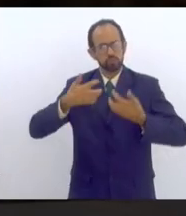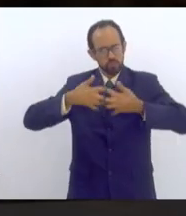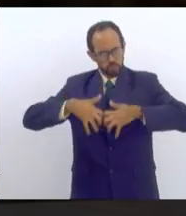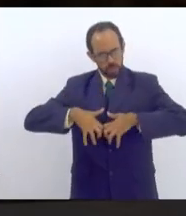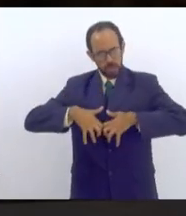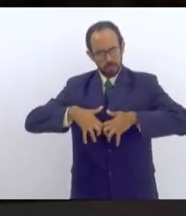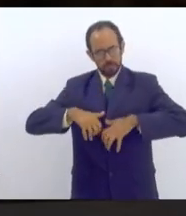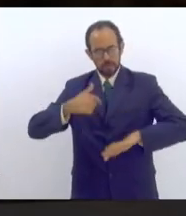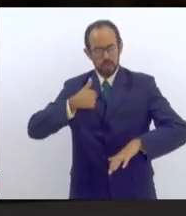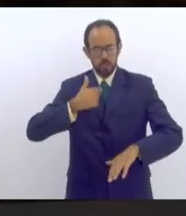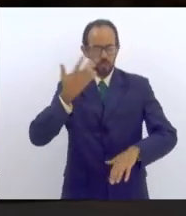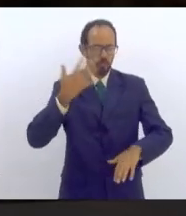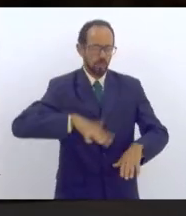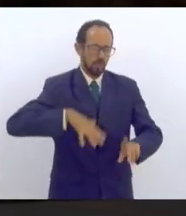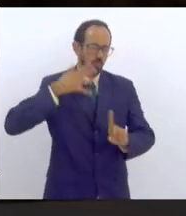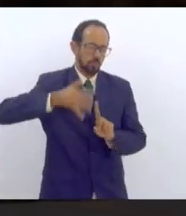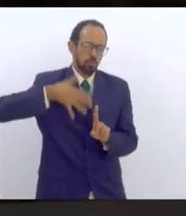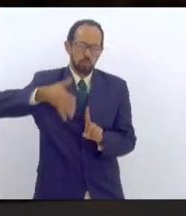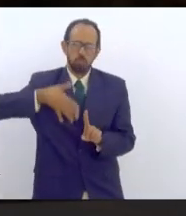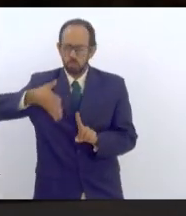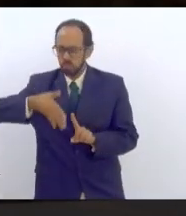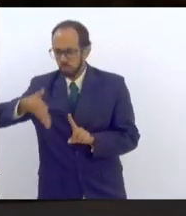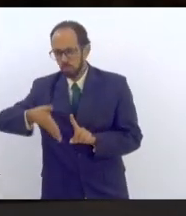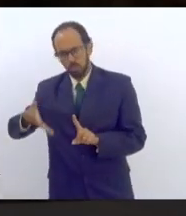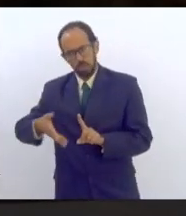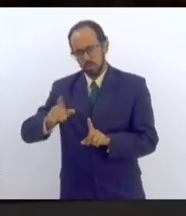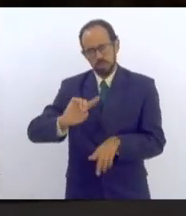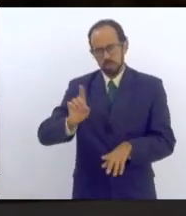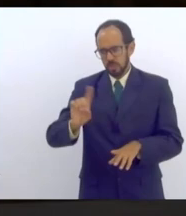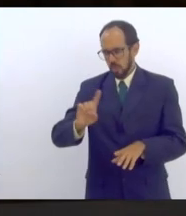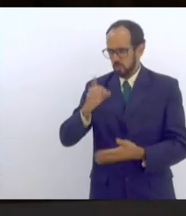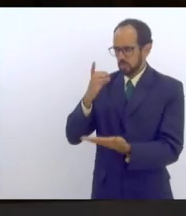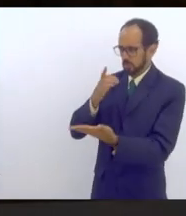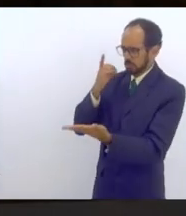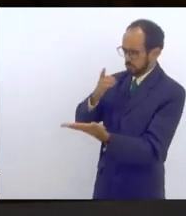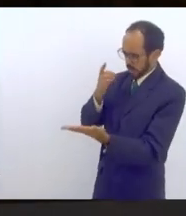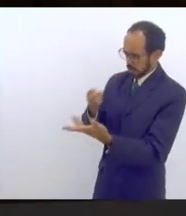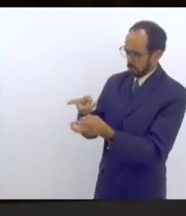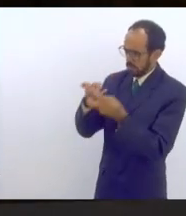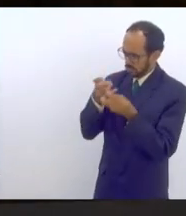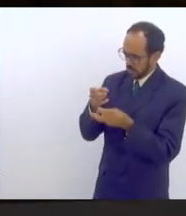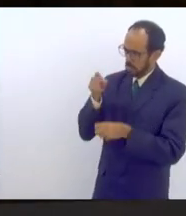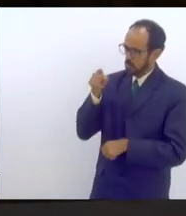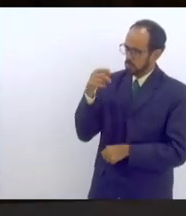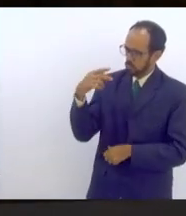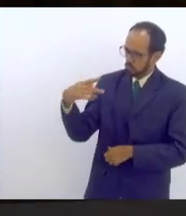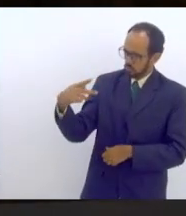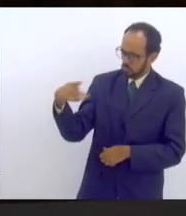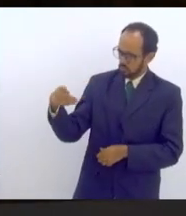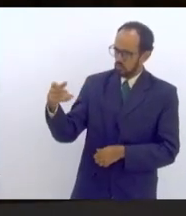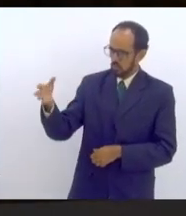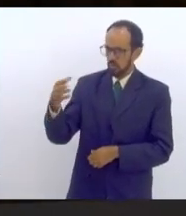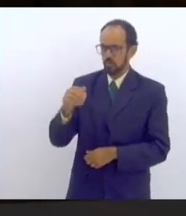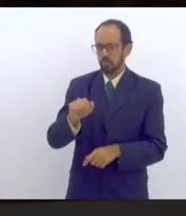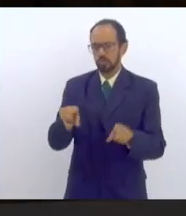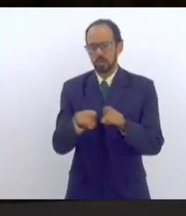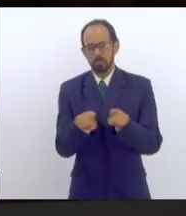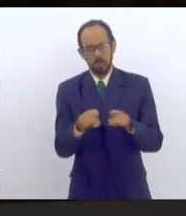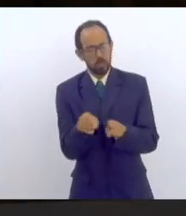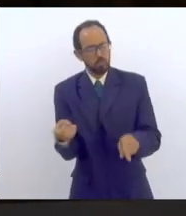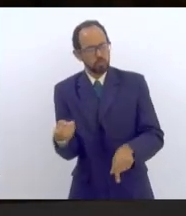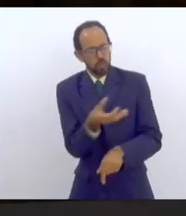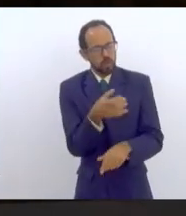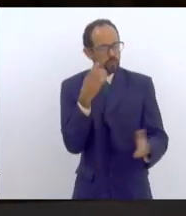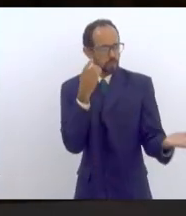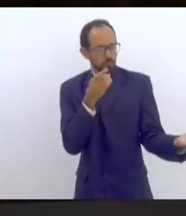uma saudação, deputado. Eu vejo no senhor e vejo nos novos deputados, eu acho